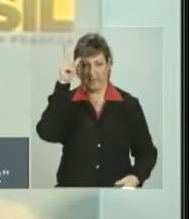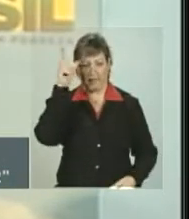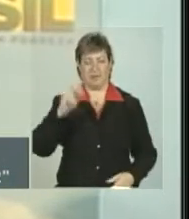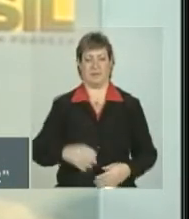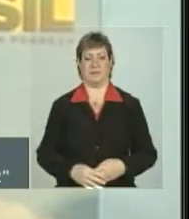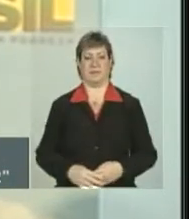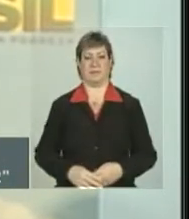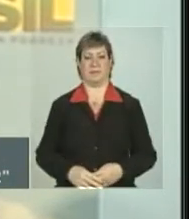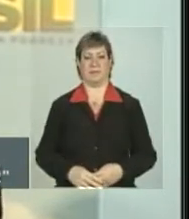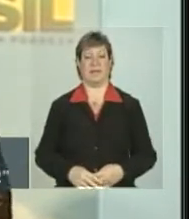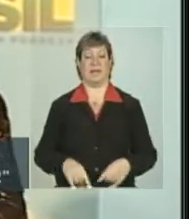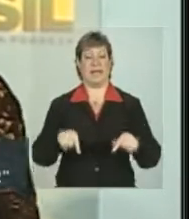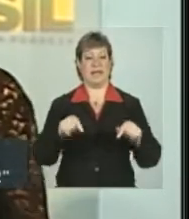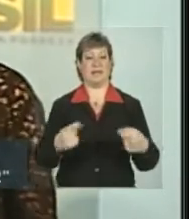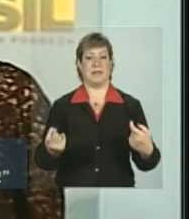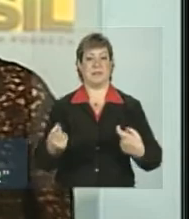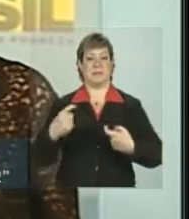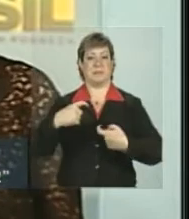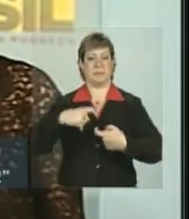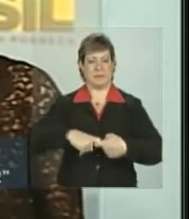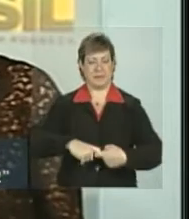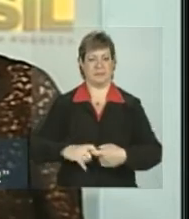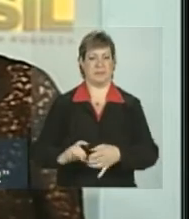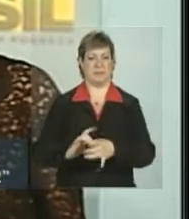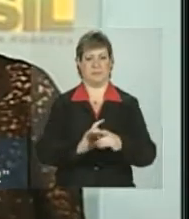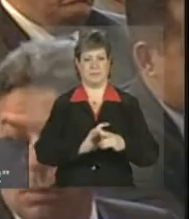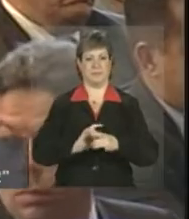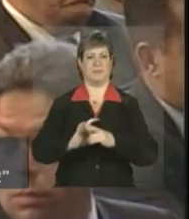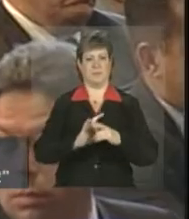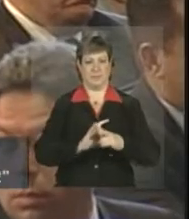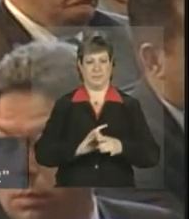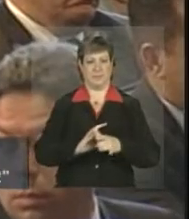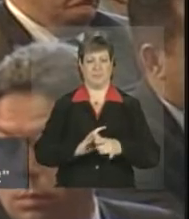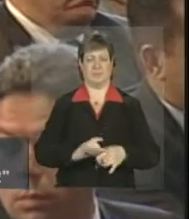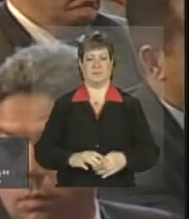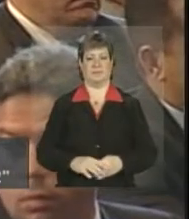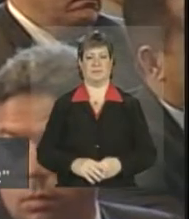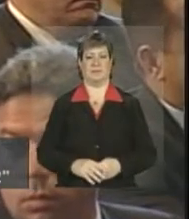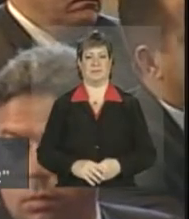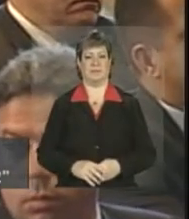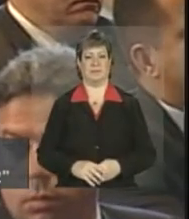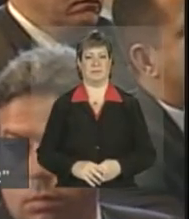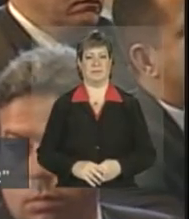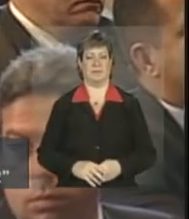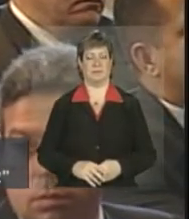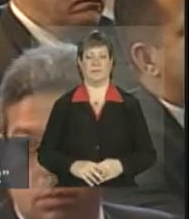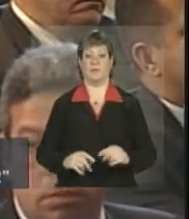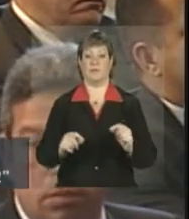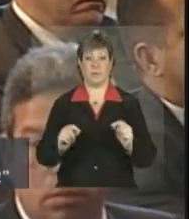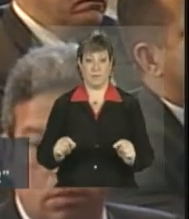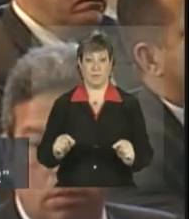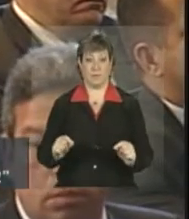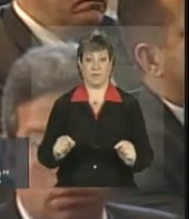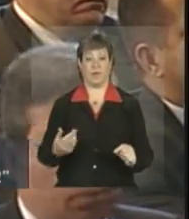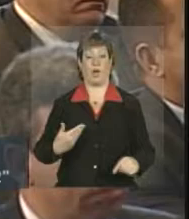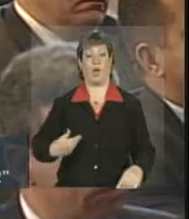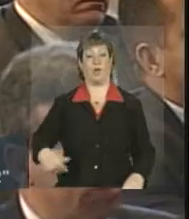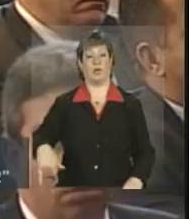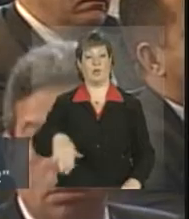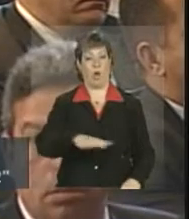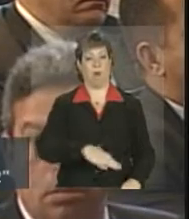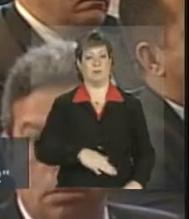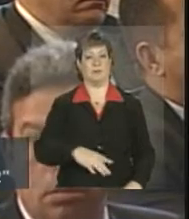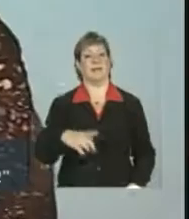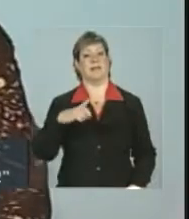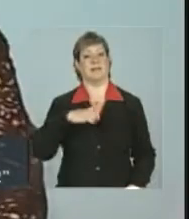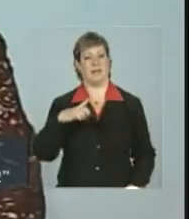É com essa parceria dos prefeitos e dessas prefeitas que nós